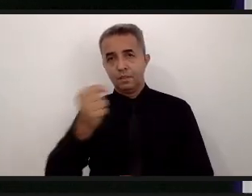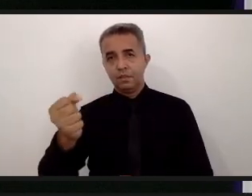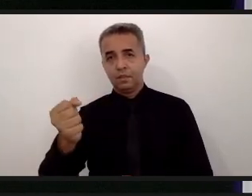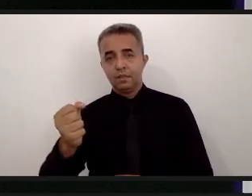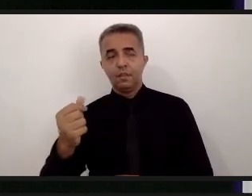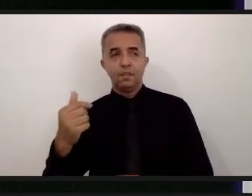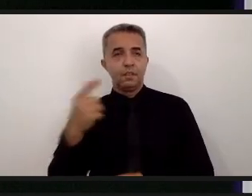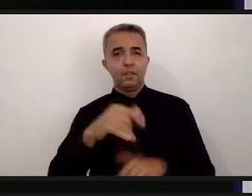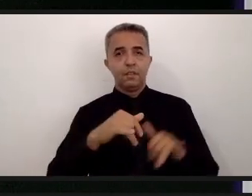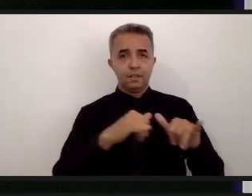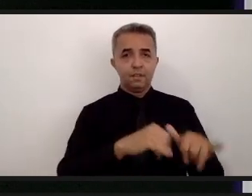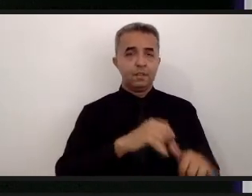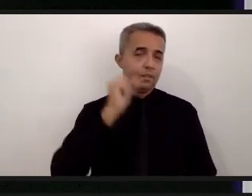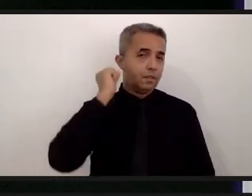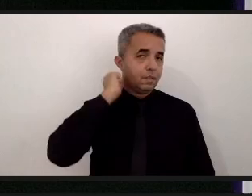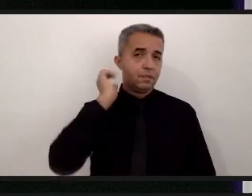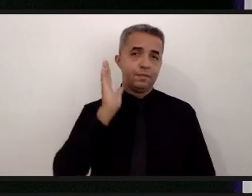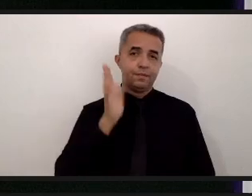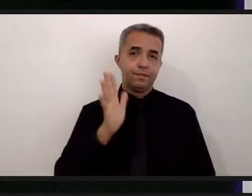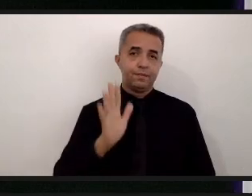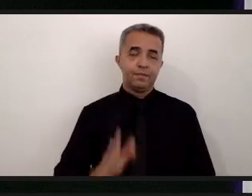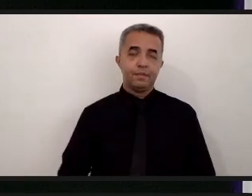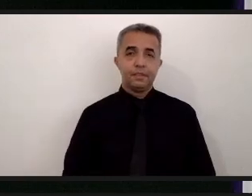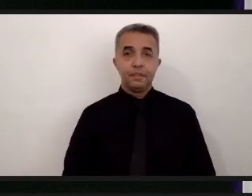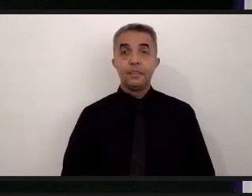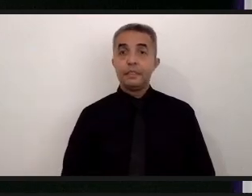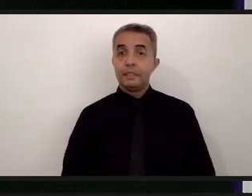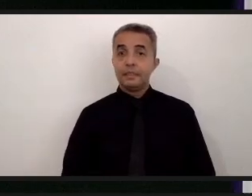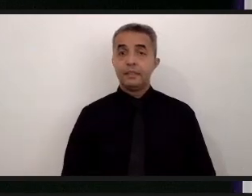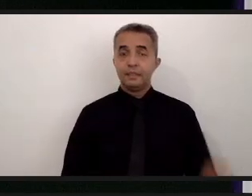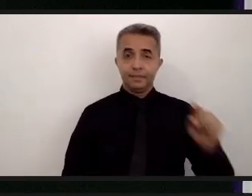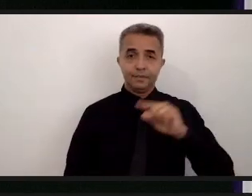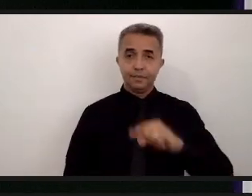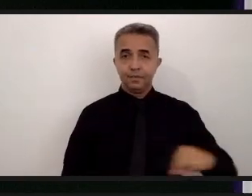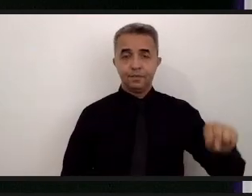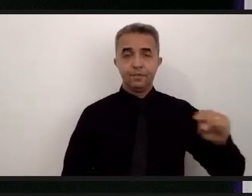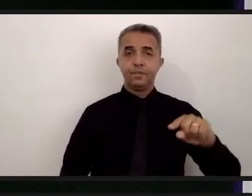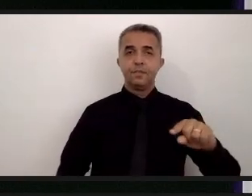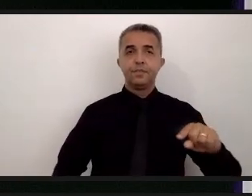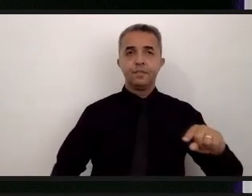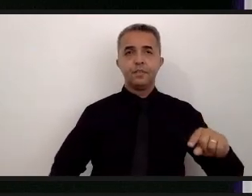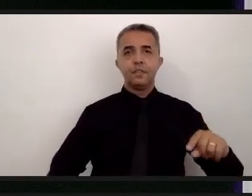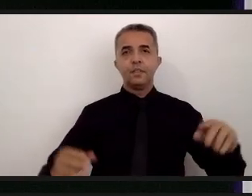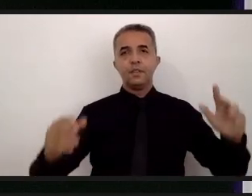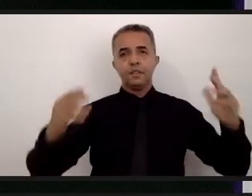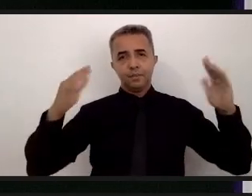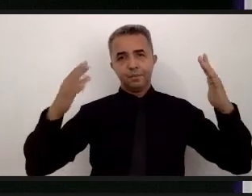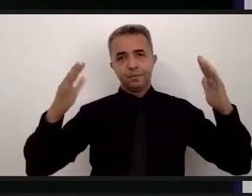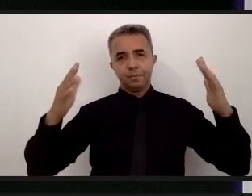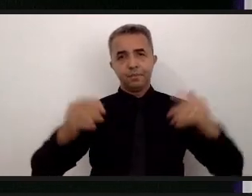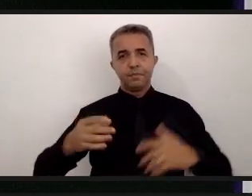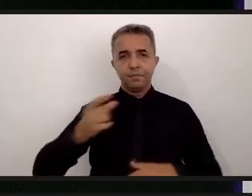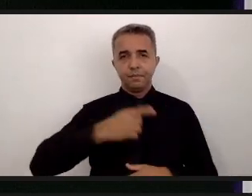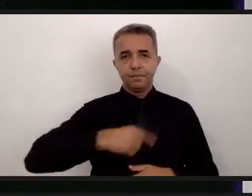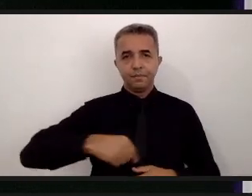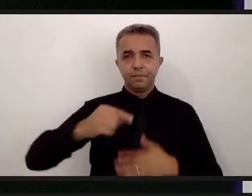Não é? Então, assim, eu acho que todas nós estamos de parabéns. Eu acho que nós